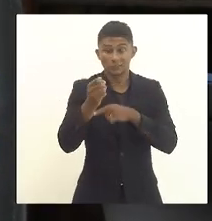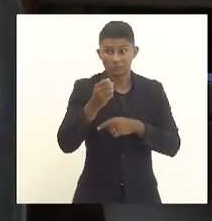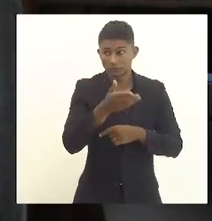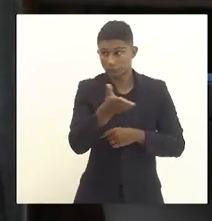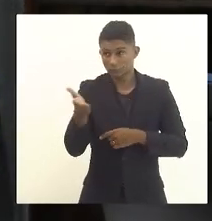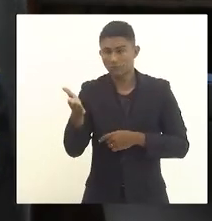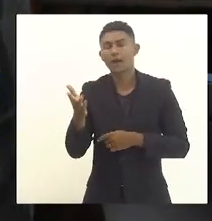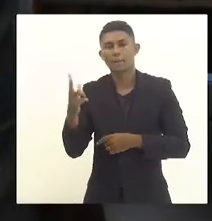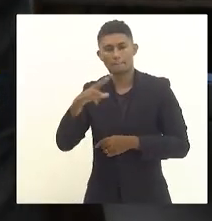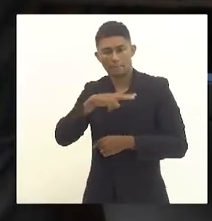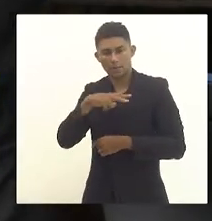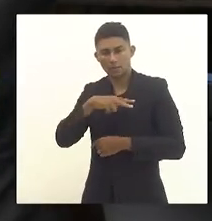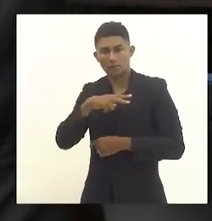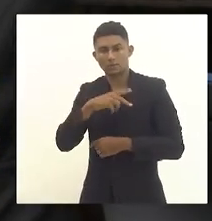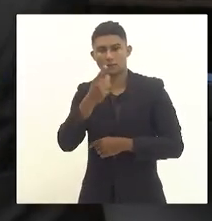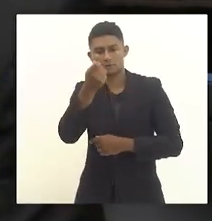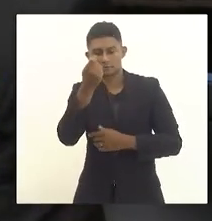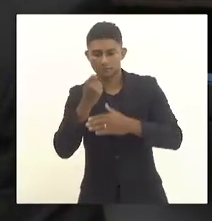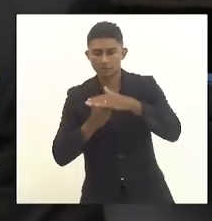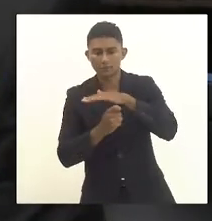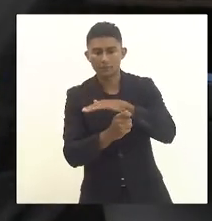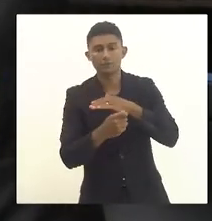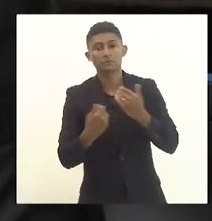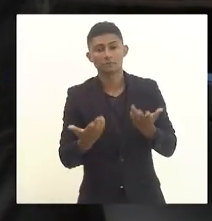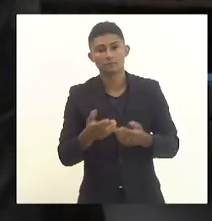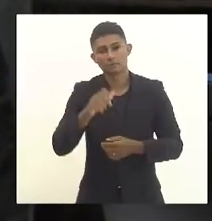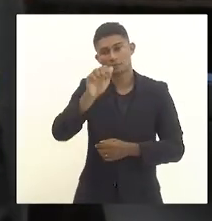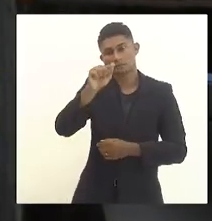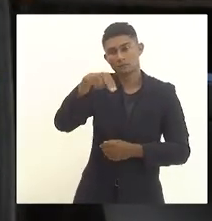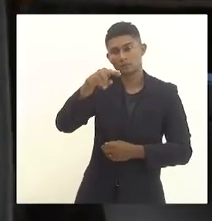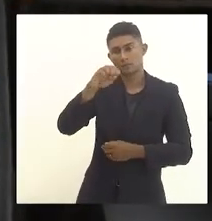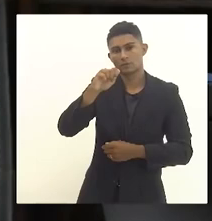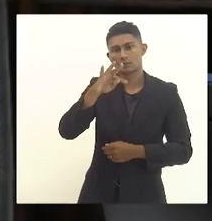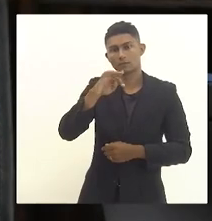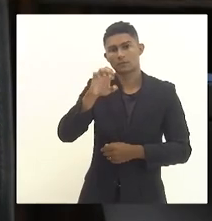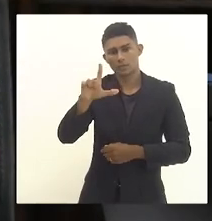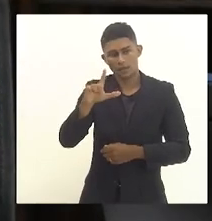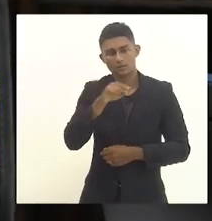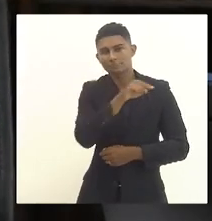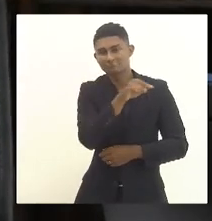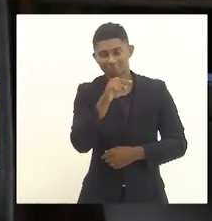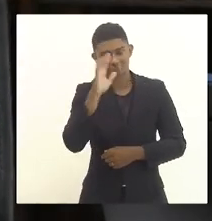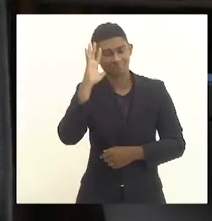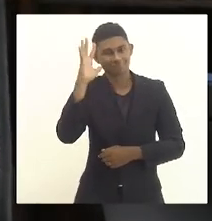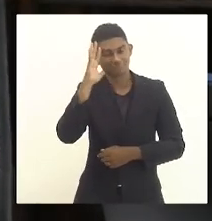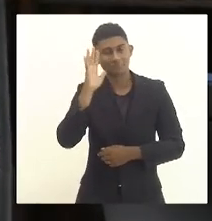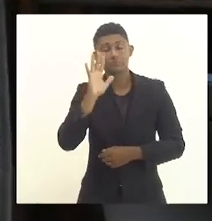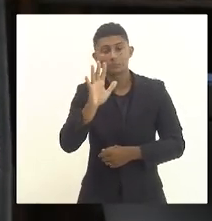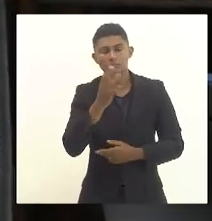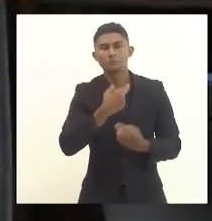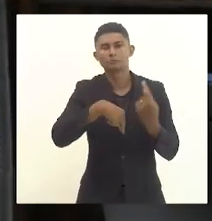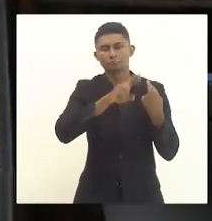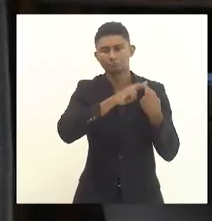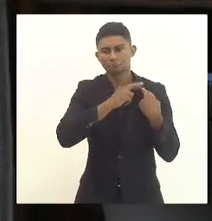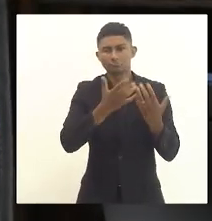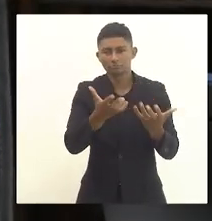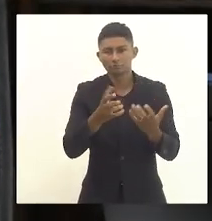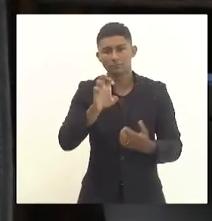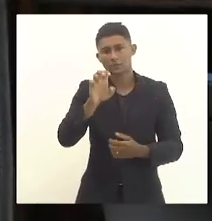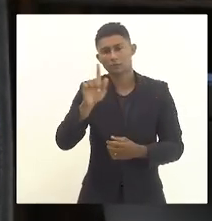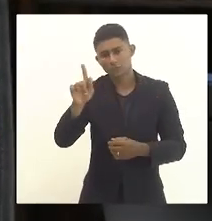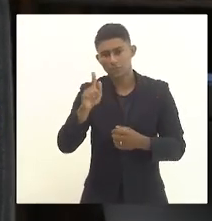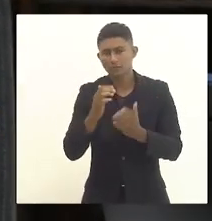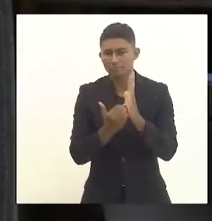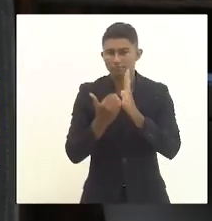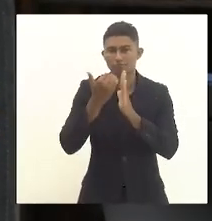que a Anatel tem dito a todos, né, mas com compromissos, né, de expansão do 5G ao